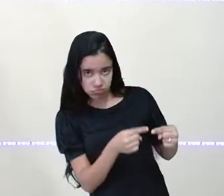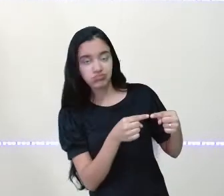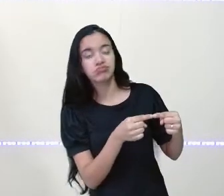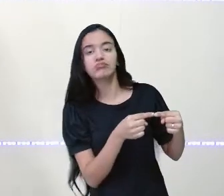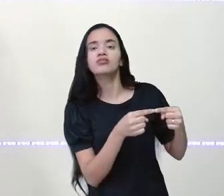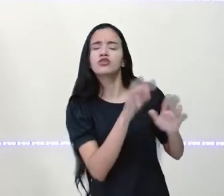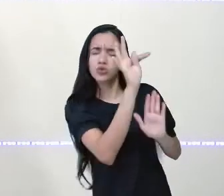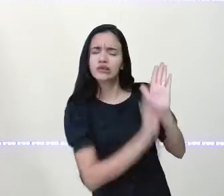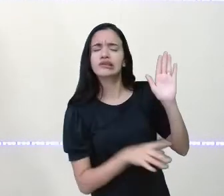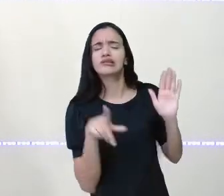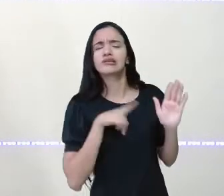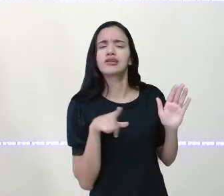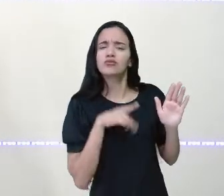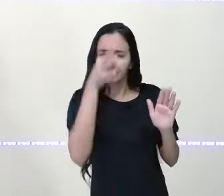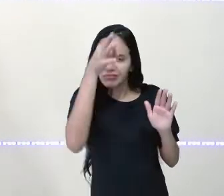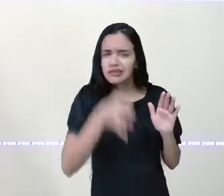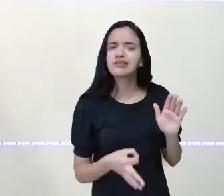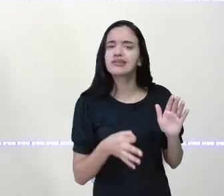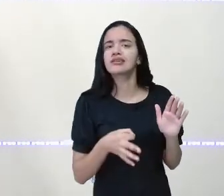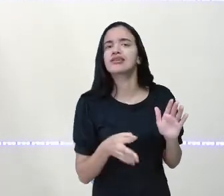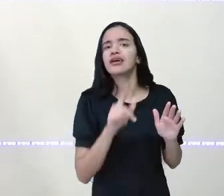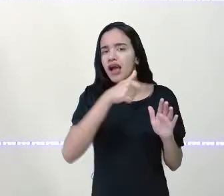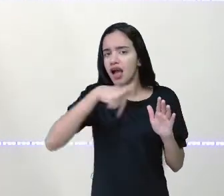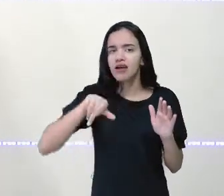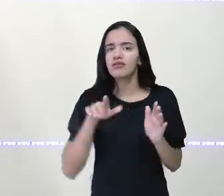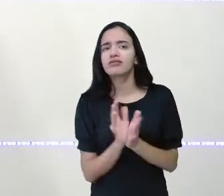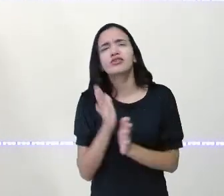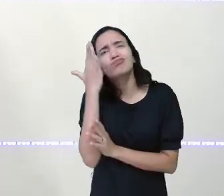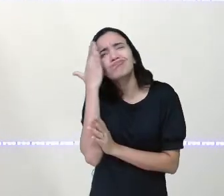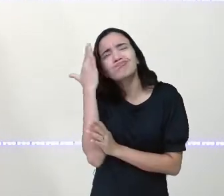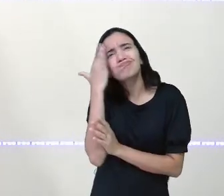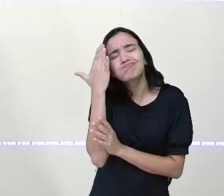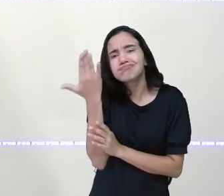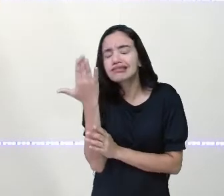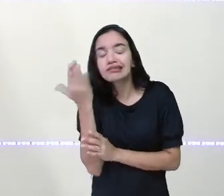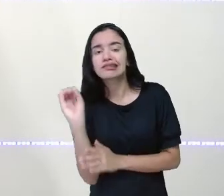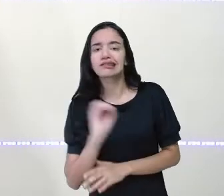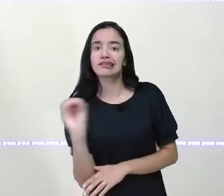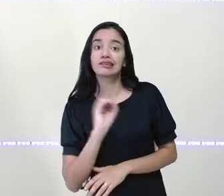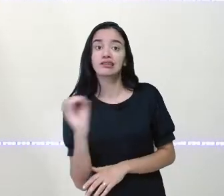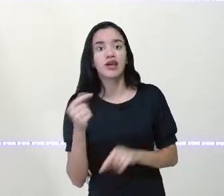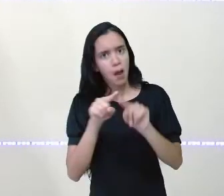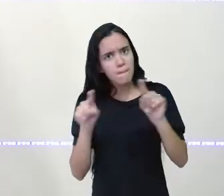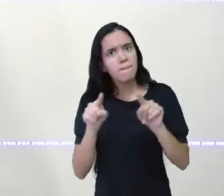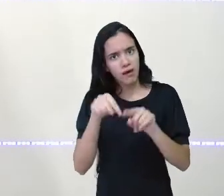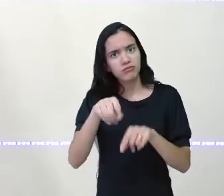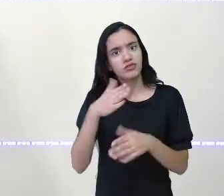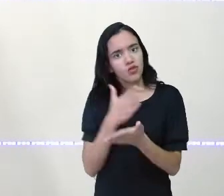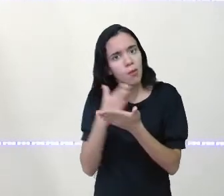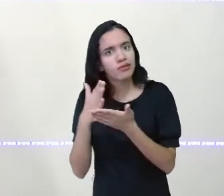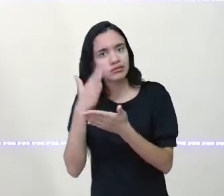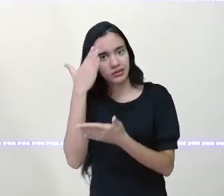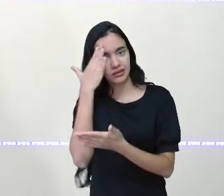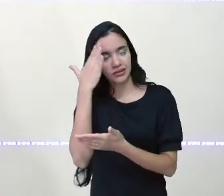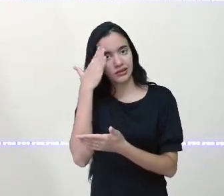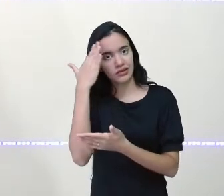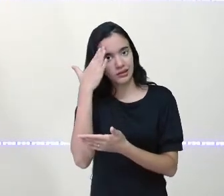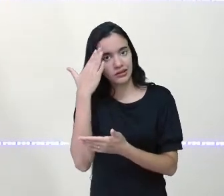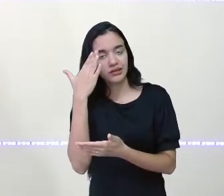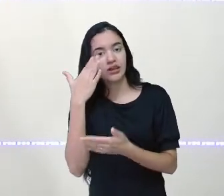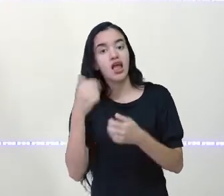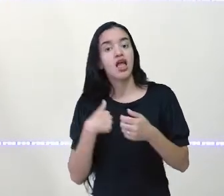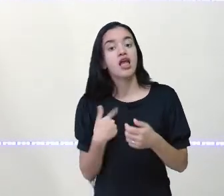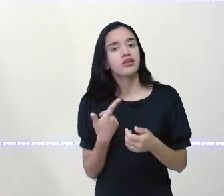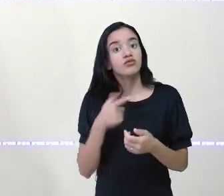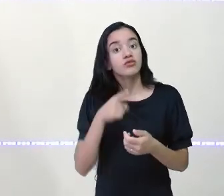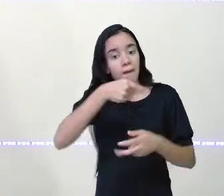Tá? Eu tenho certeza que você ainda não deve estar entendendo muito bem, mas você vai entender assim que